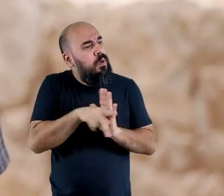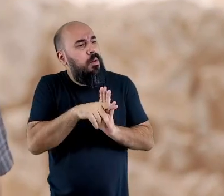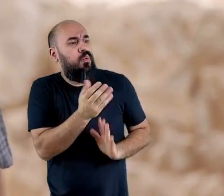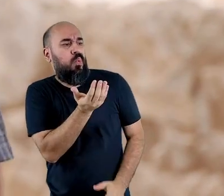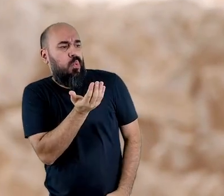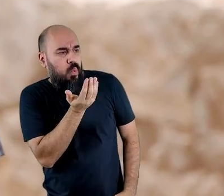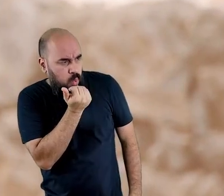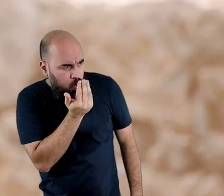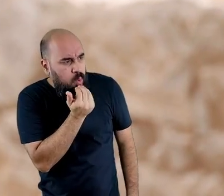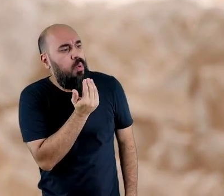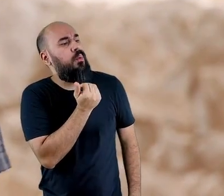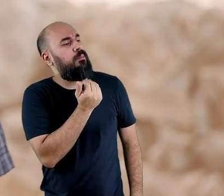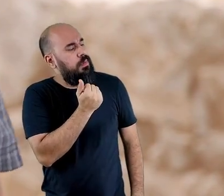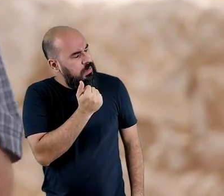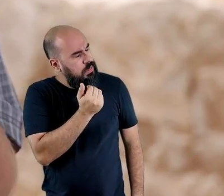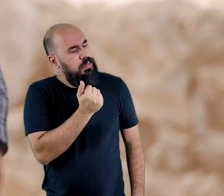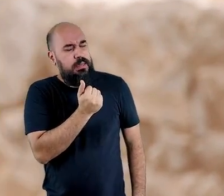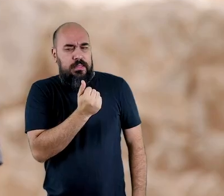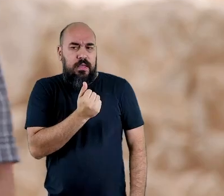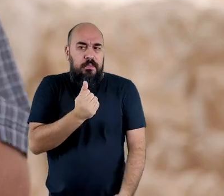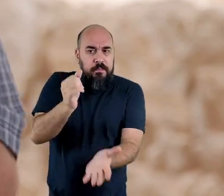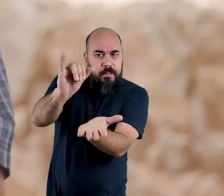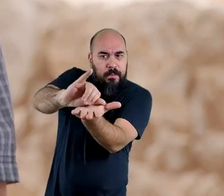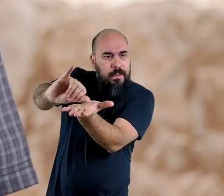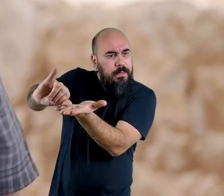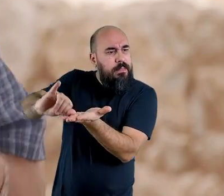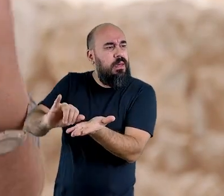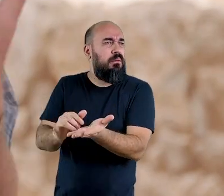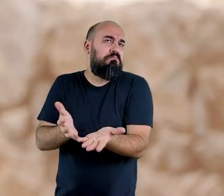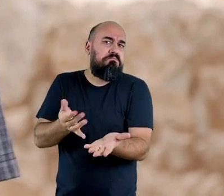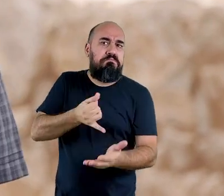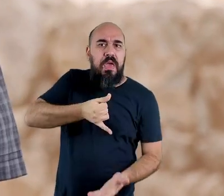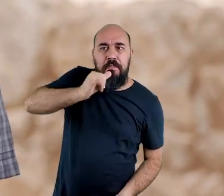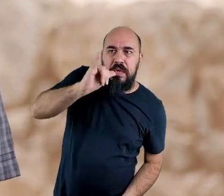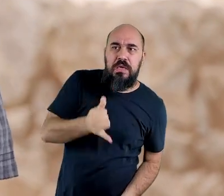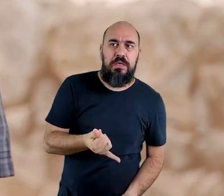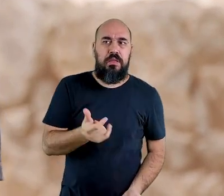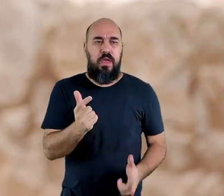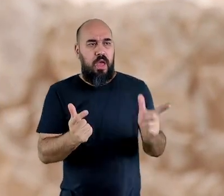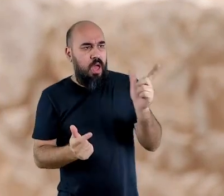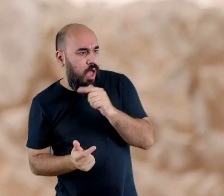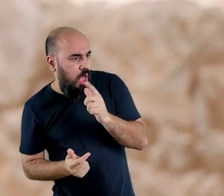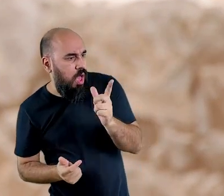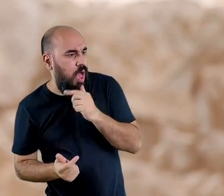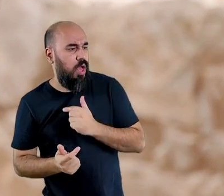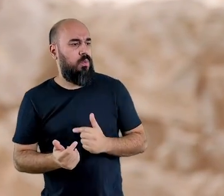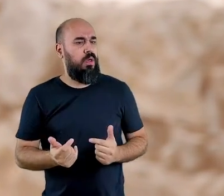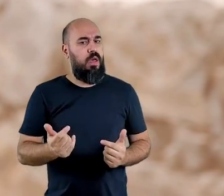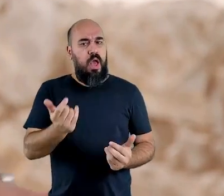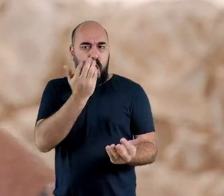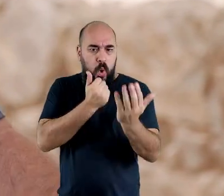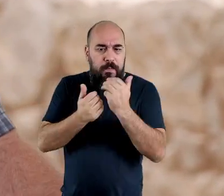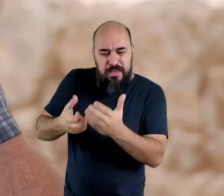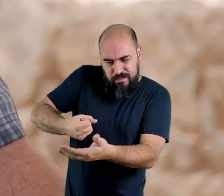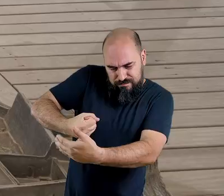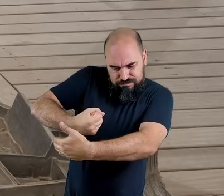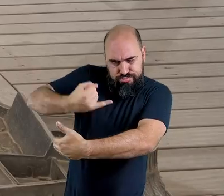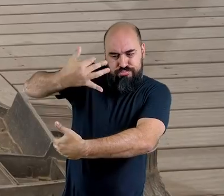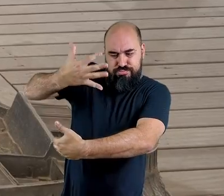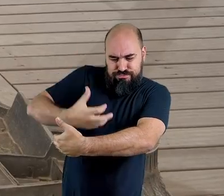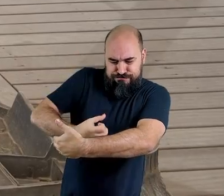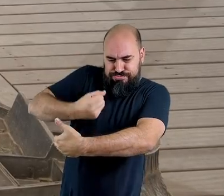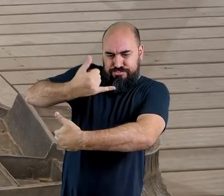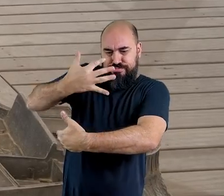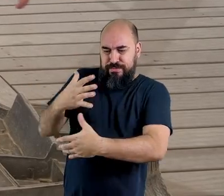de fato, colocam todas as bebidas, a água e os alimentos que foram preparados para o próprio